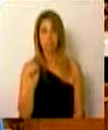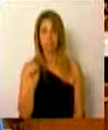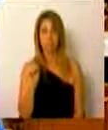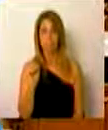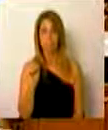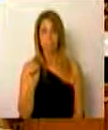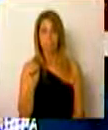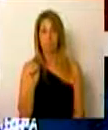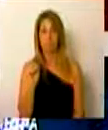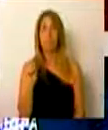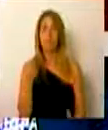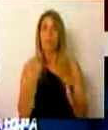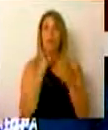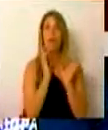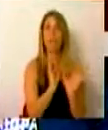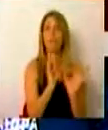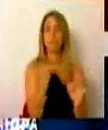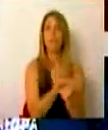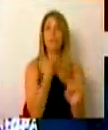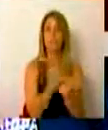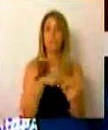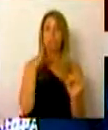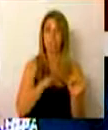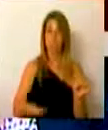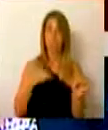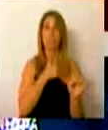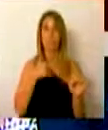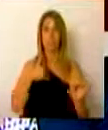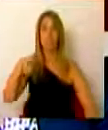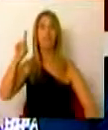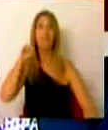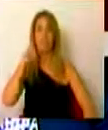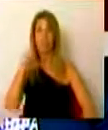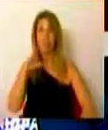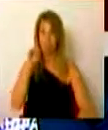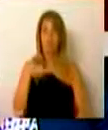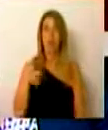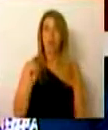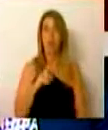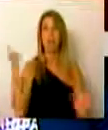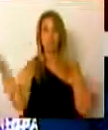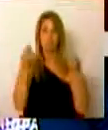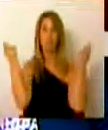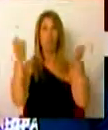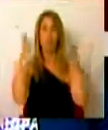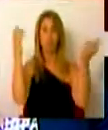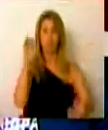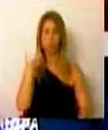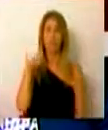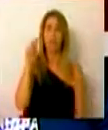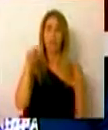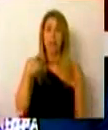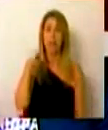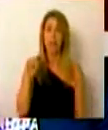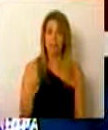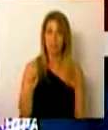E a preservação de um Serviço Nacional de Saúde, a defesa de um Serviço Nacional de Saúde, a promoção de um Serviço Nacional de